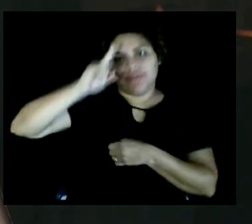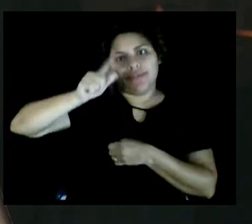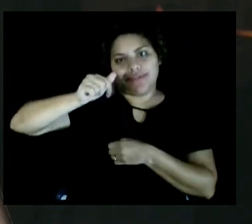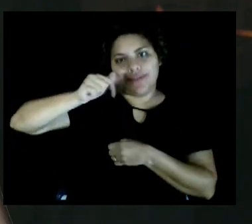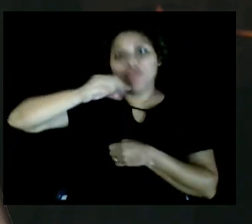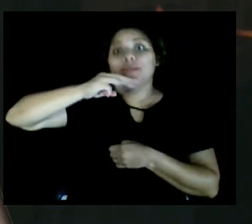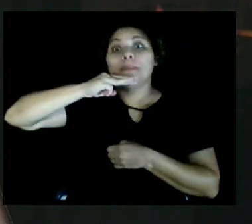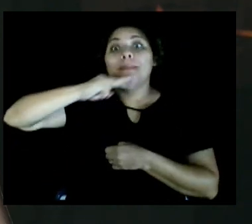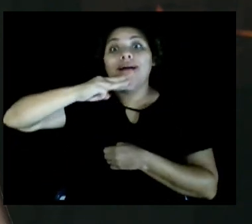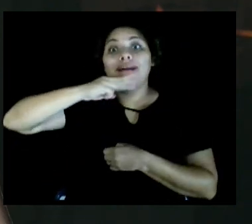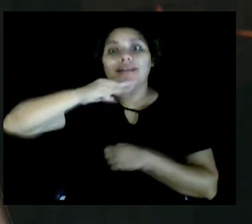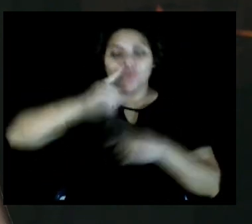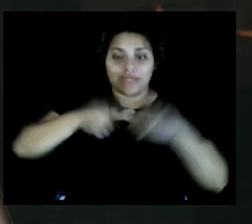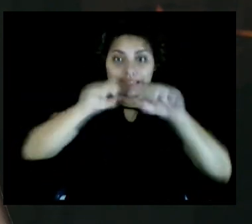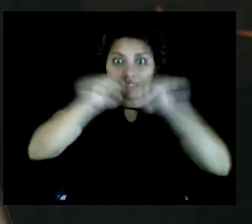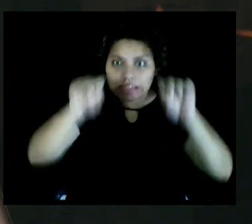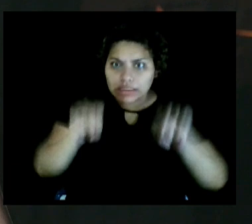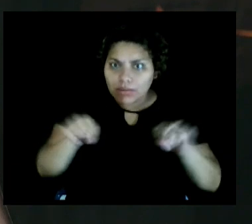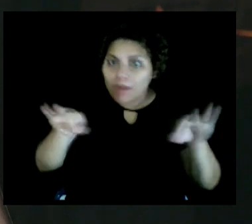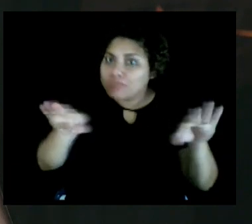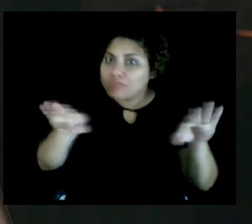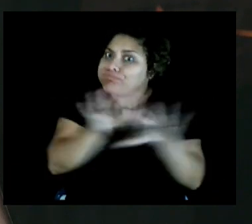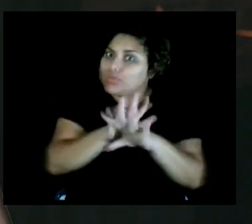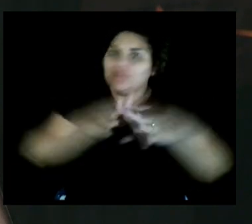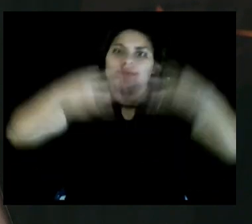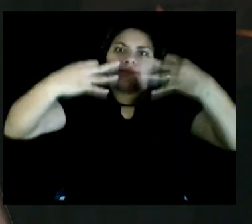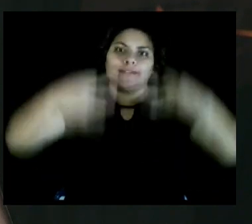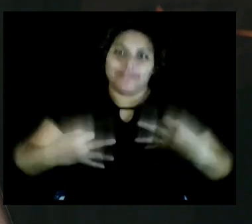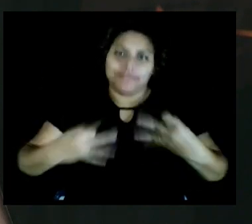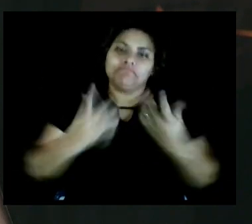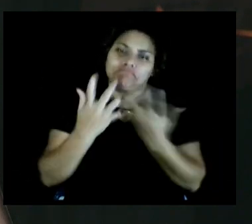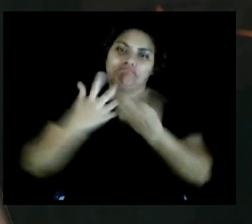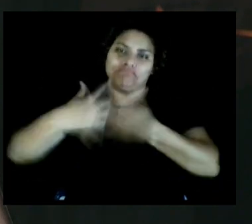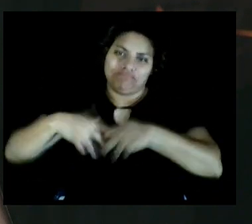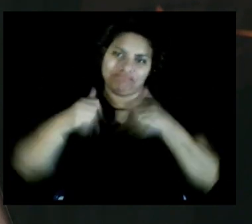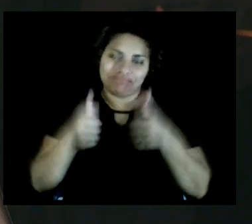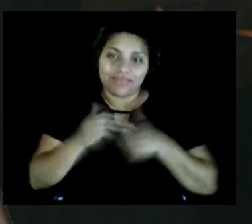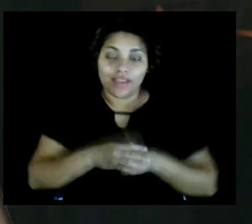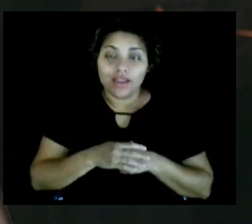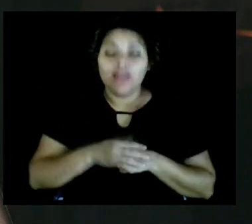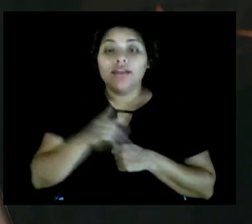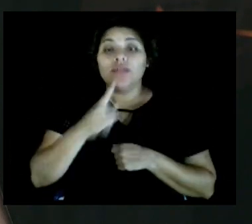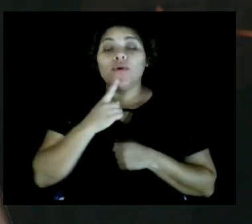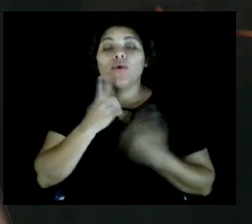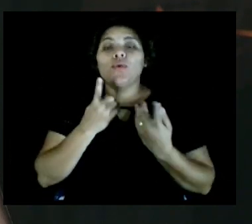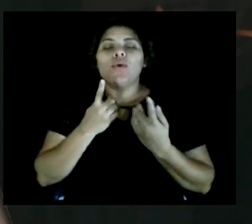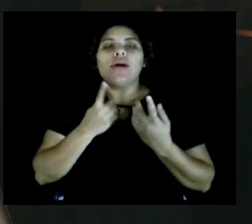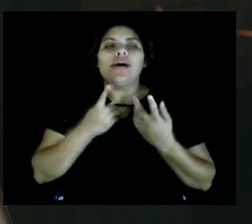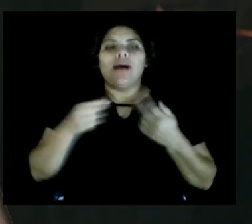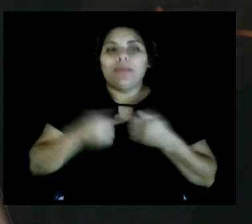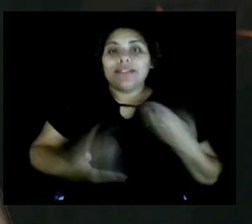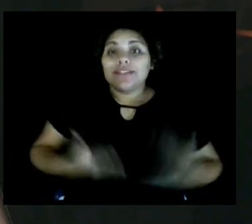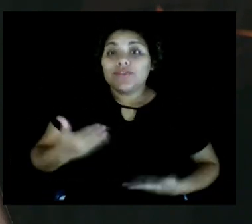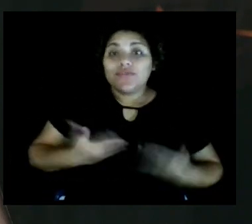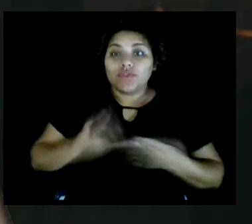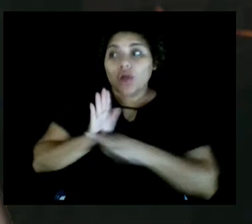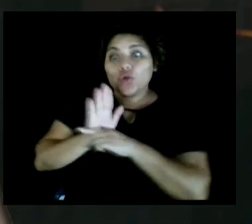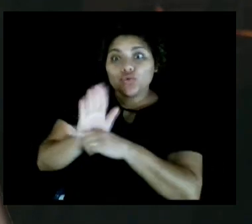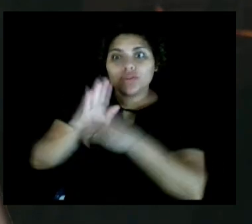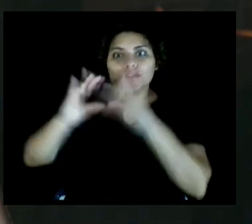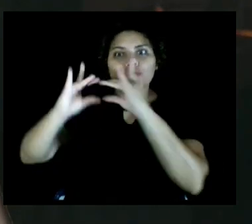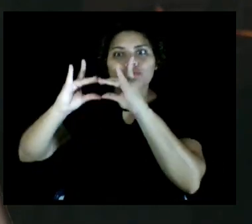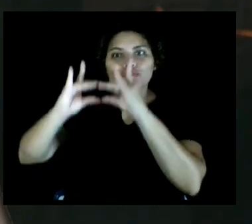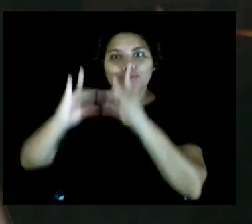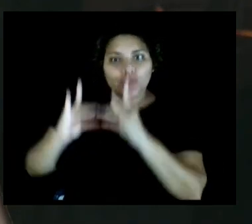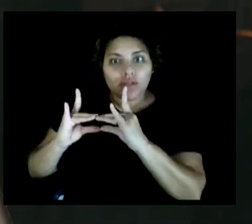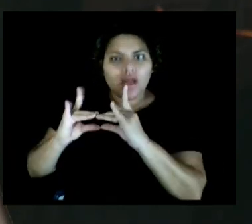estará plenamente operacional. O serviço de auxílio funeral, realizado em parceria com a CETEC, não será interrompido